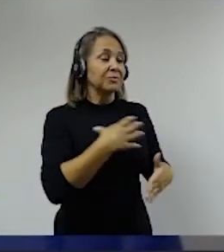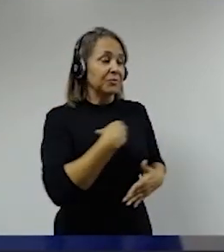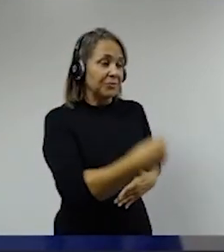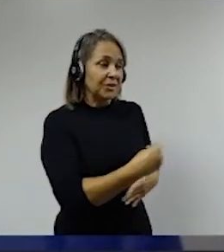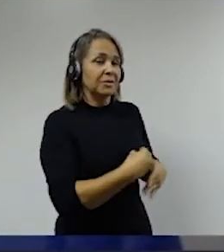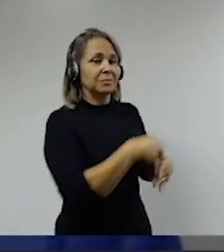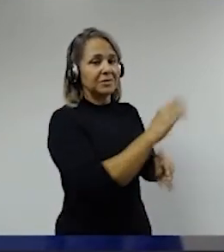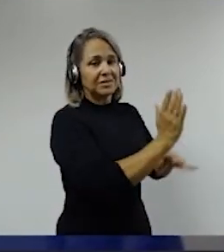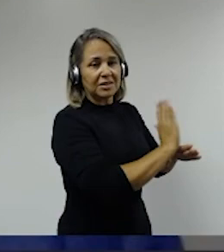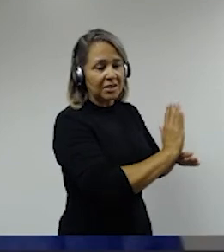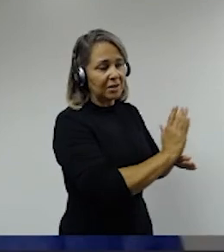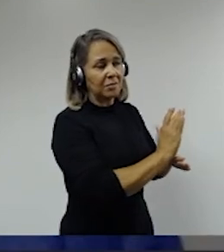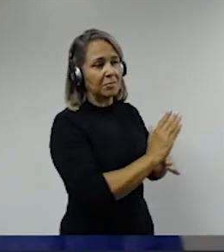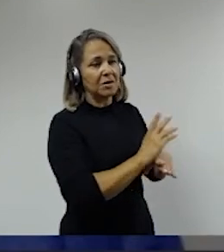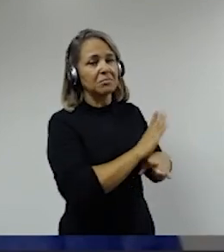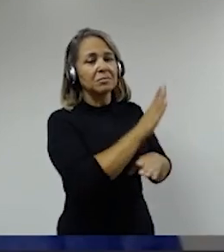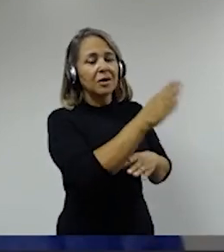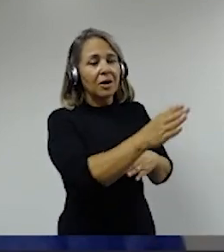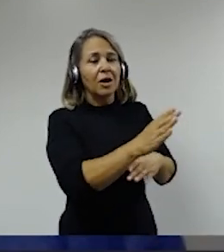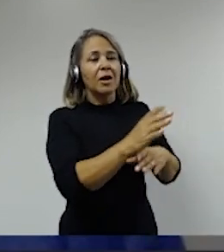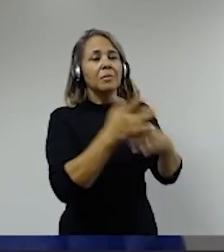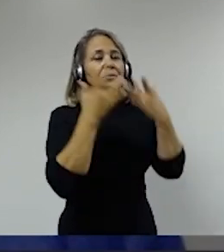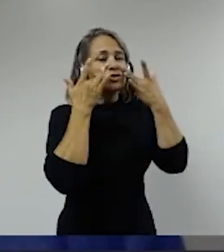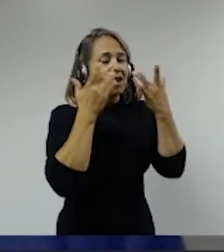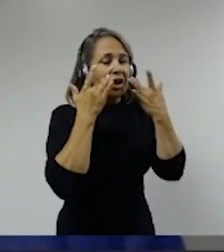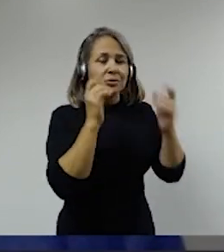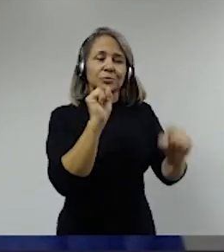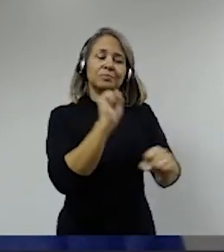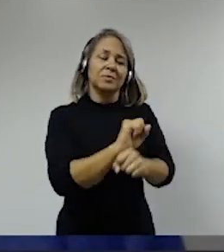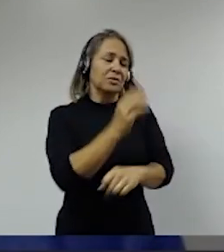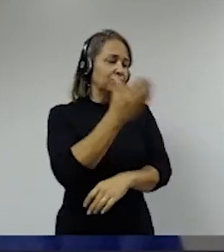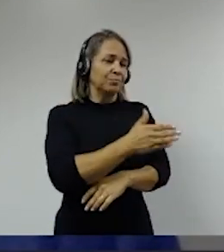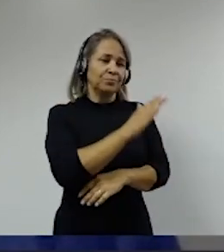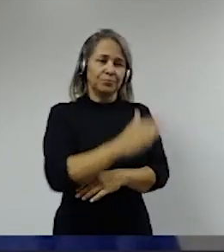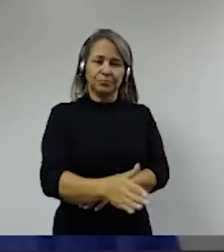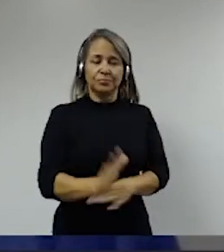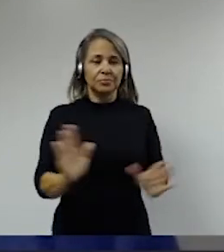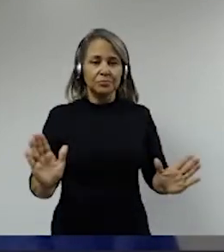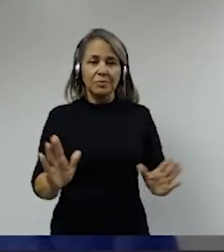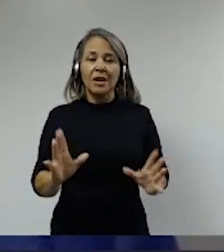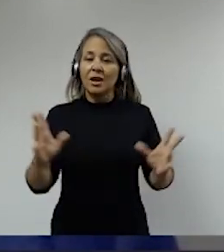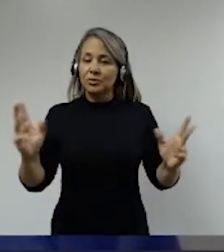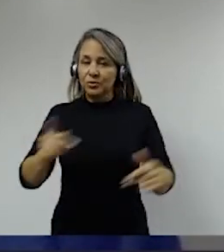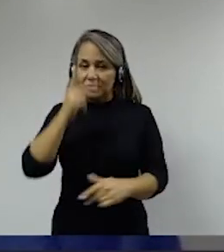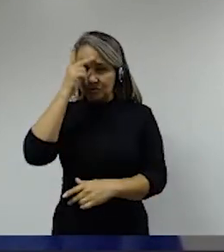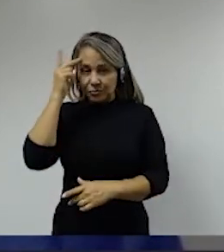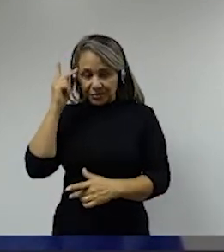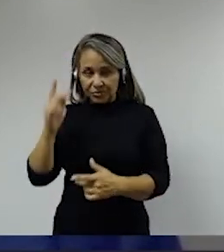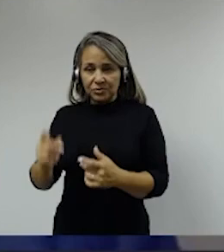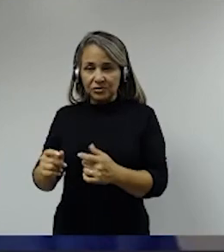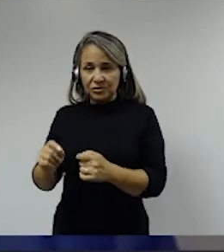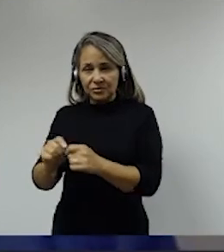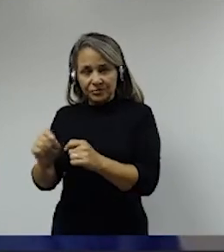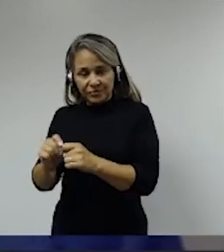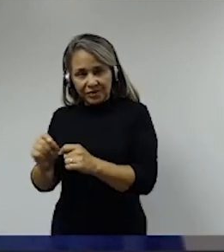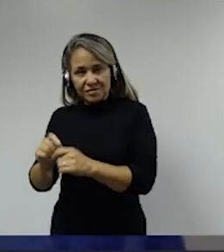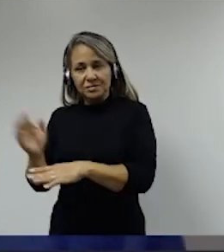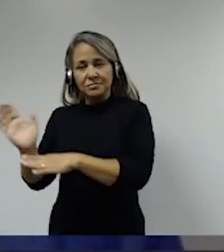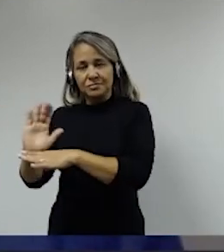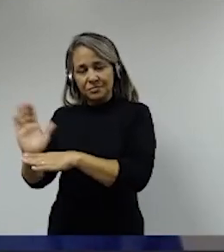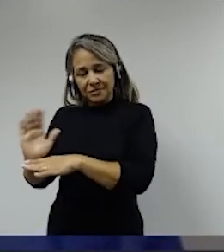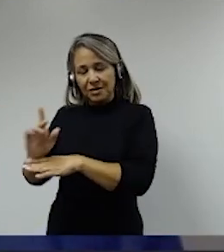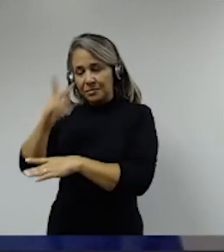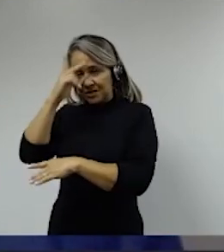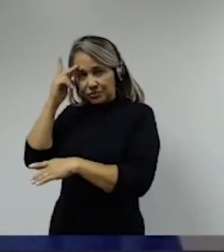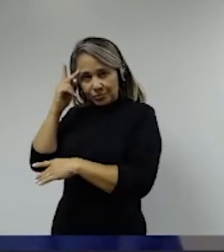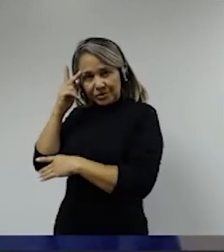mais levar. Né? Então, realmente tanto os produtores, quanto os criadores, quanto a indústria, como também as pessoas